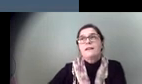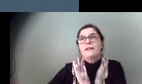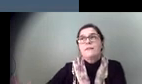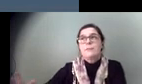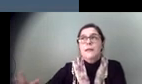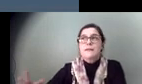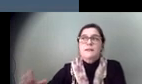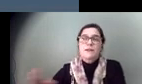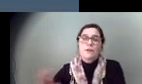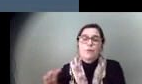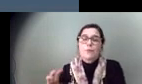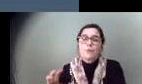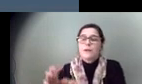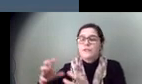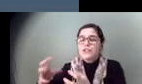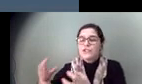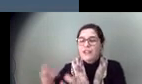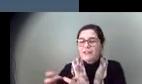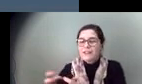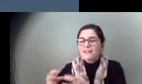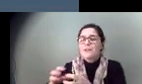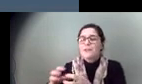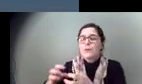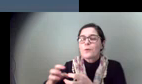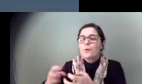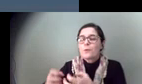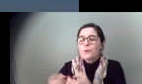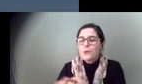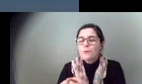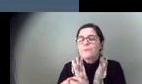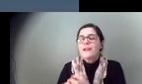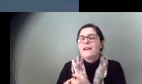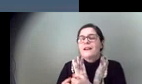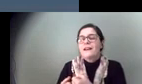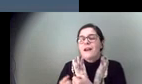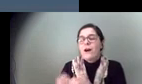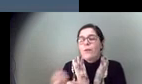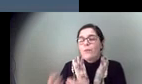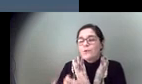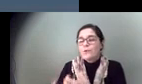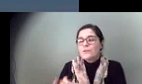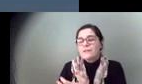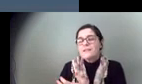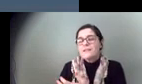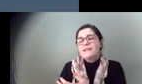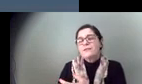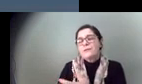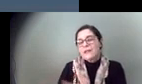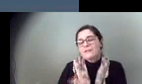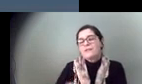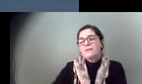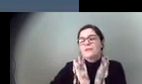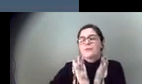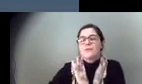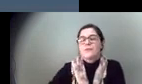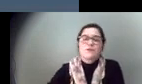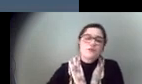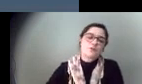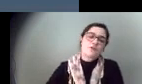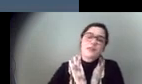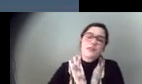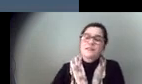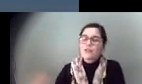e parece que deu uma fechada, né? Parece que concluiu há muitos temas, né, voltados, né, para as